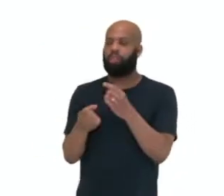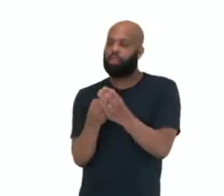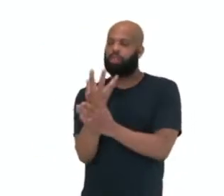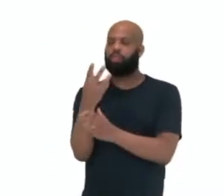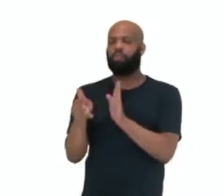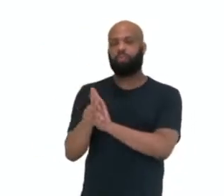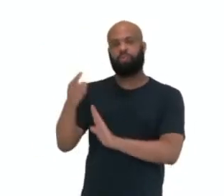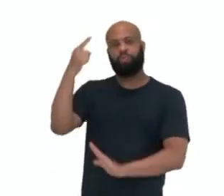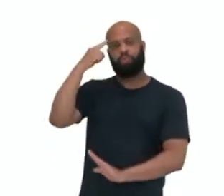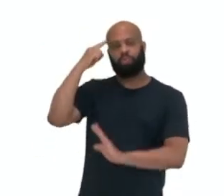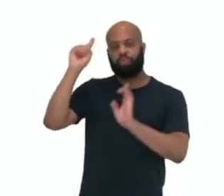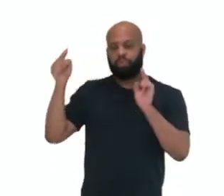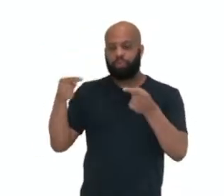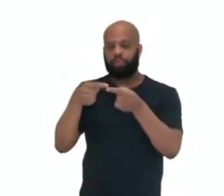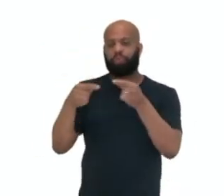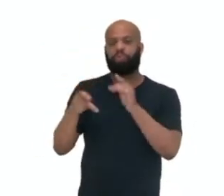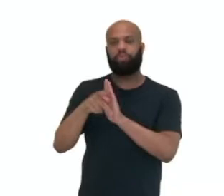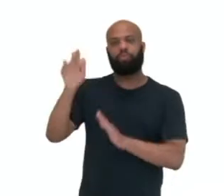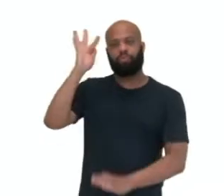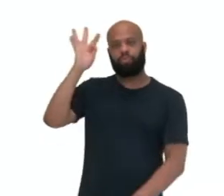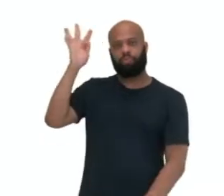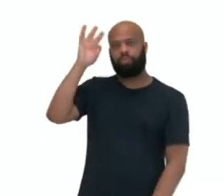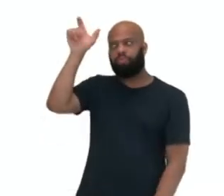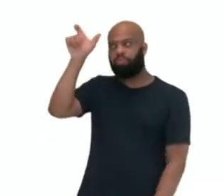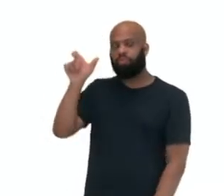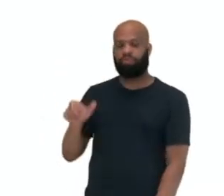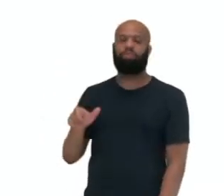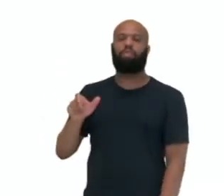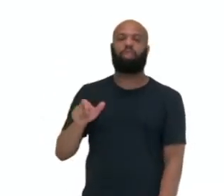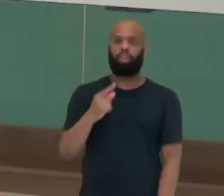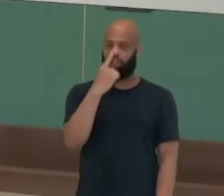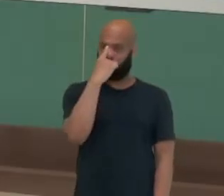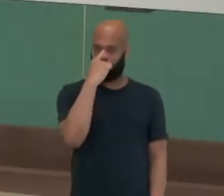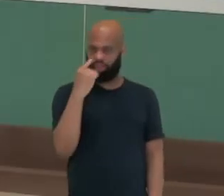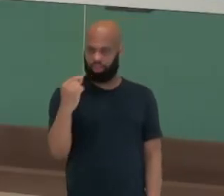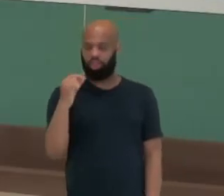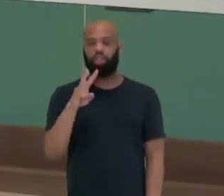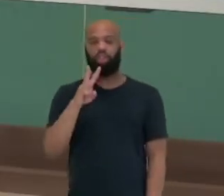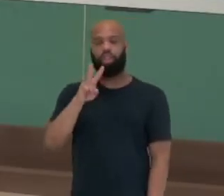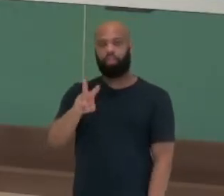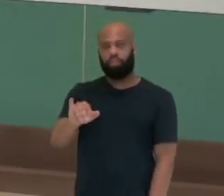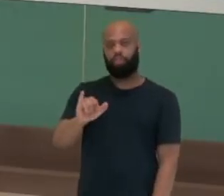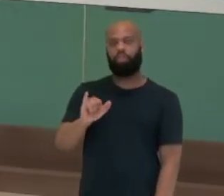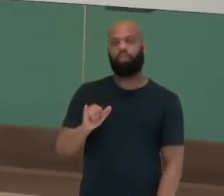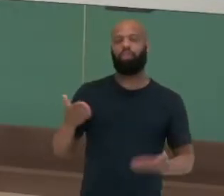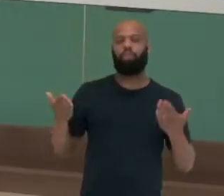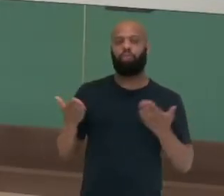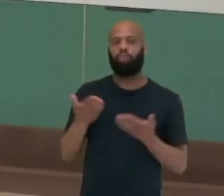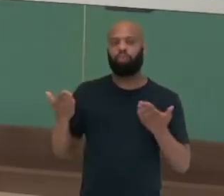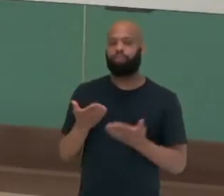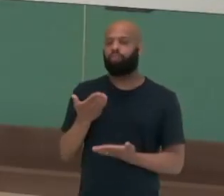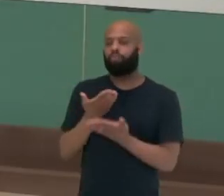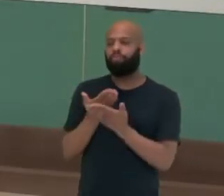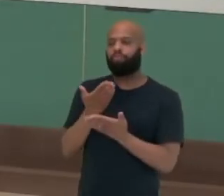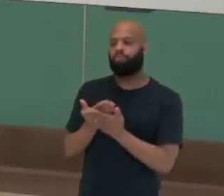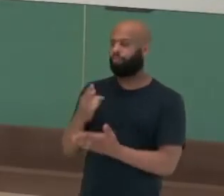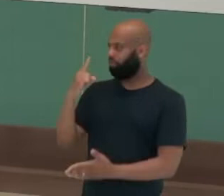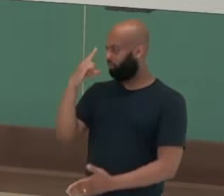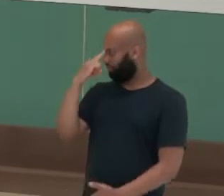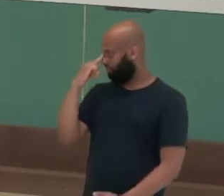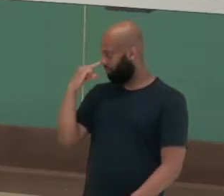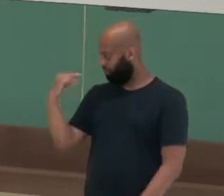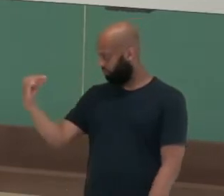Locke. Então, queremos investigar hoje, conhecer melhor este empirista britânico que